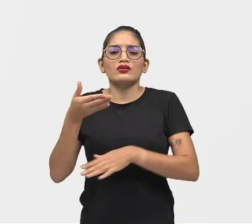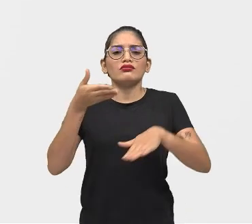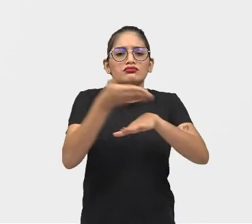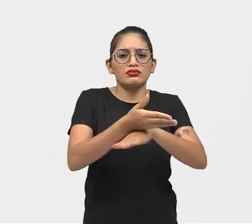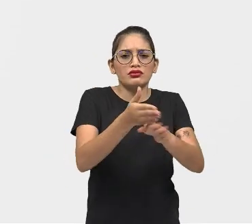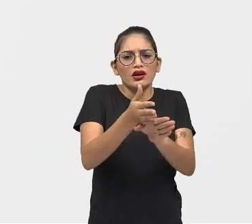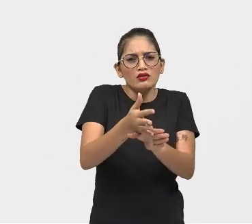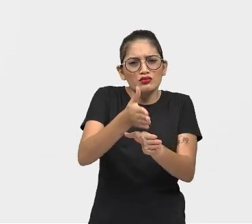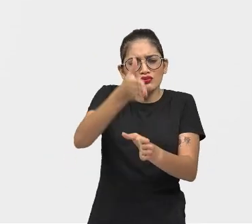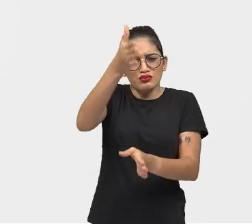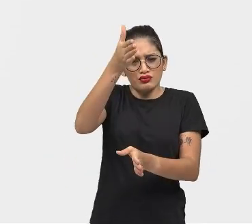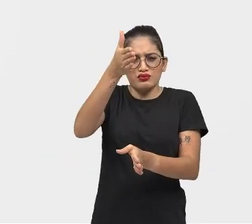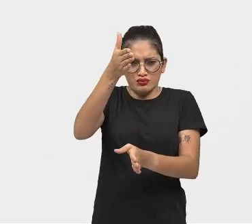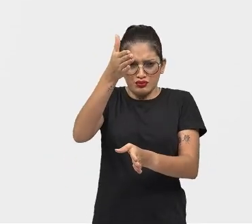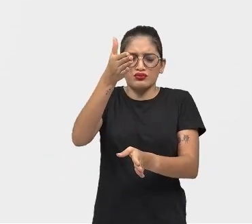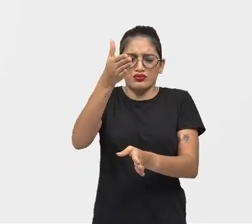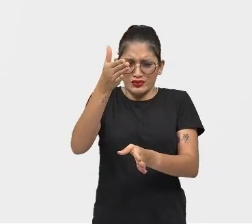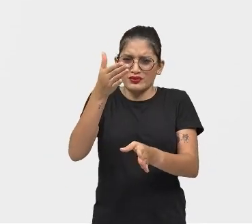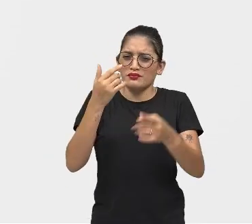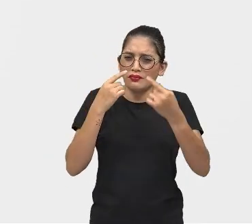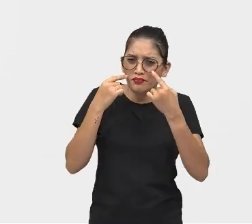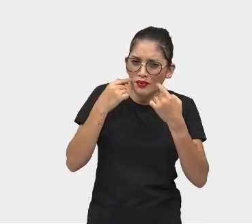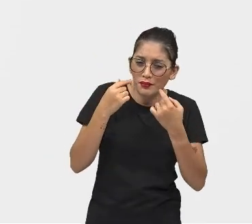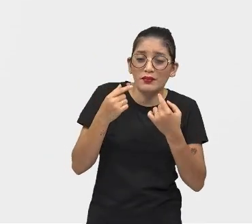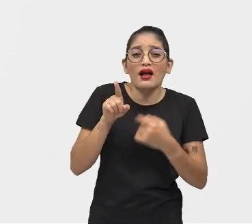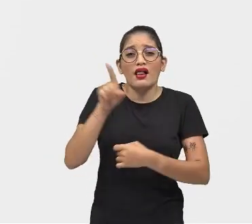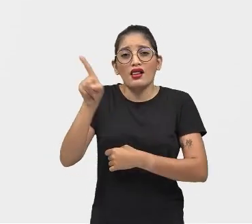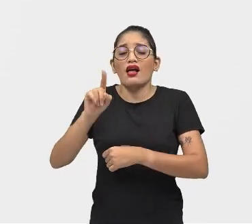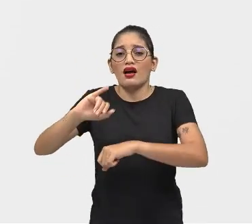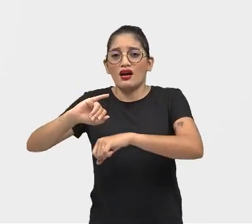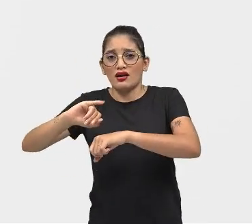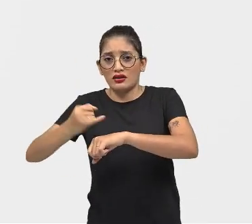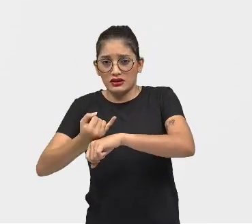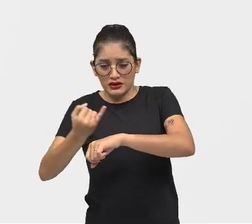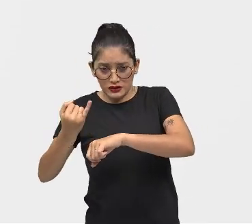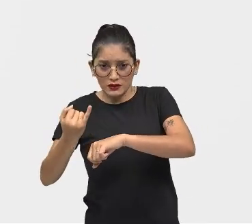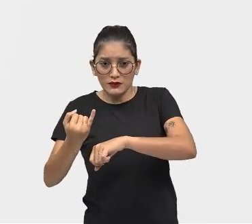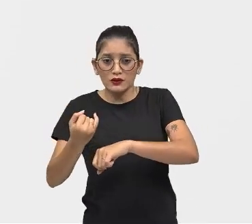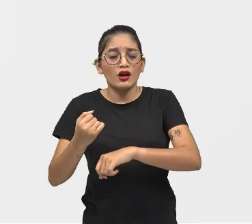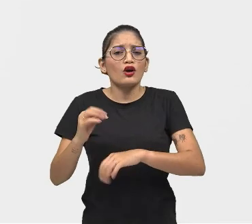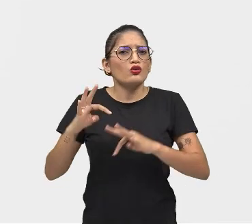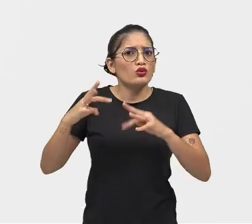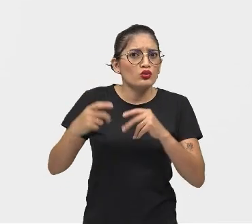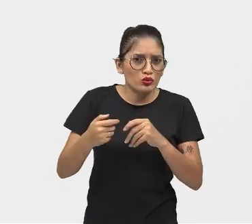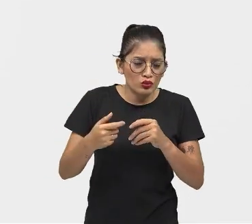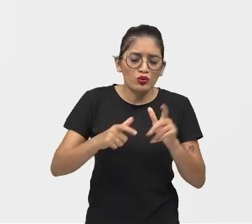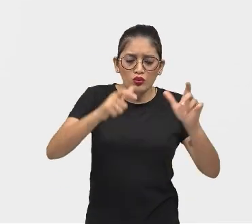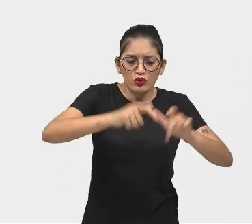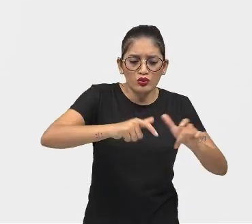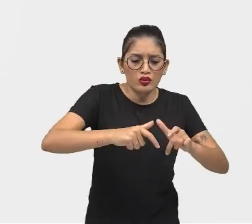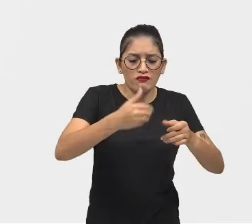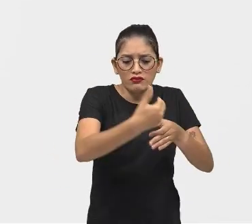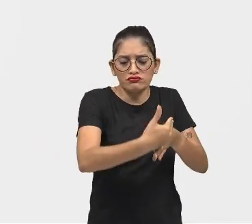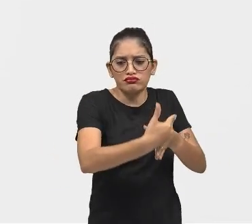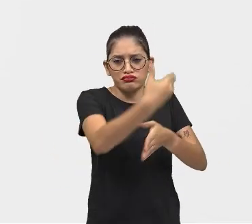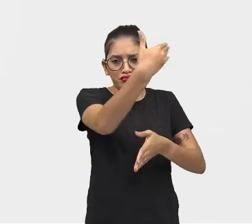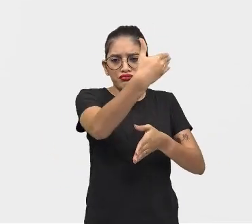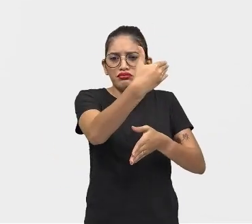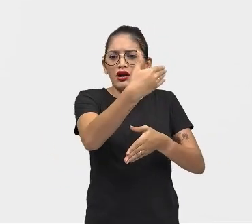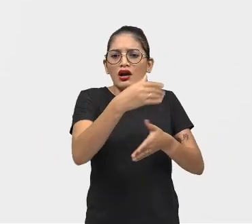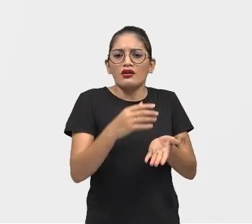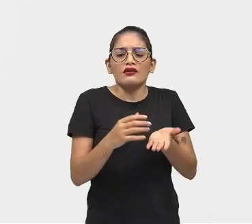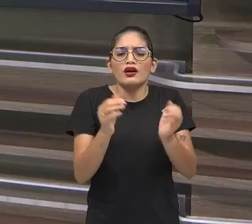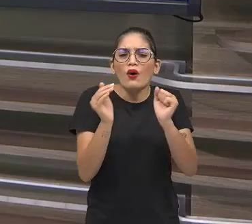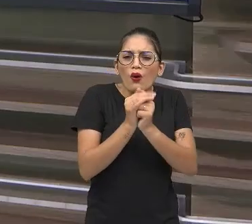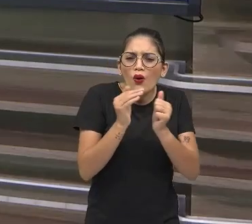das Lamentações em Jerusalém. Todo ano, um judeu vai ao Muro das Lamentações fazer oração,